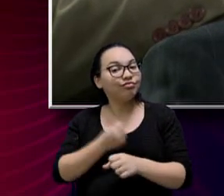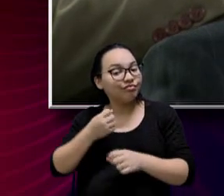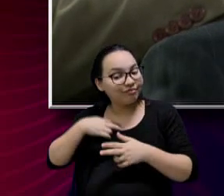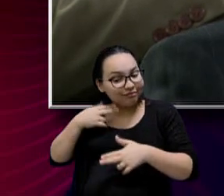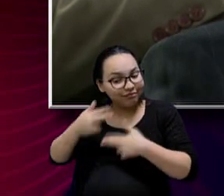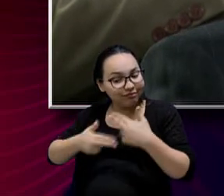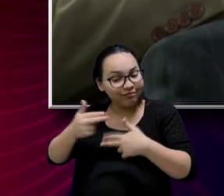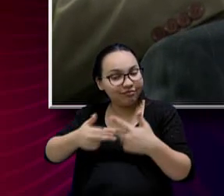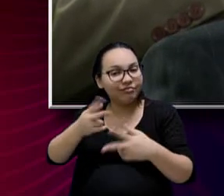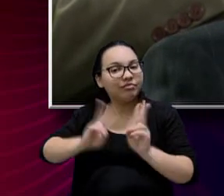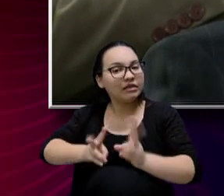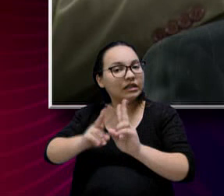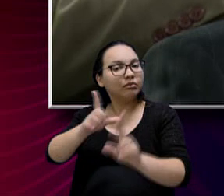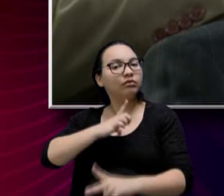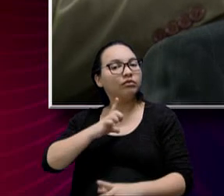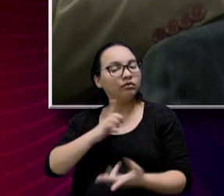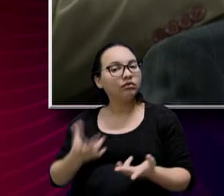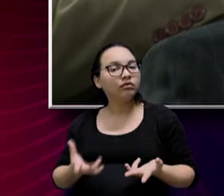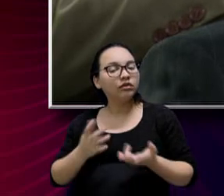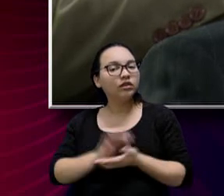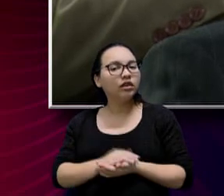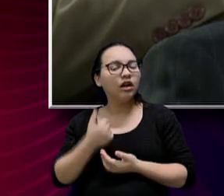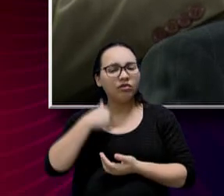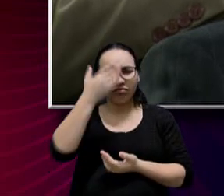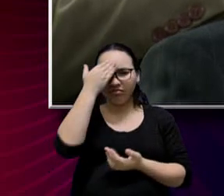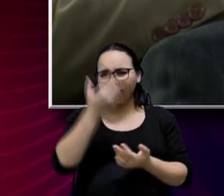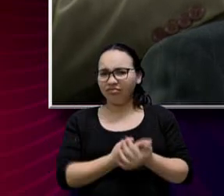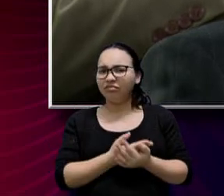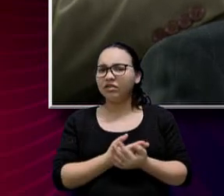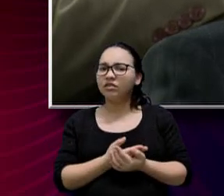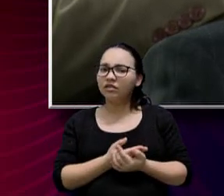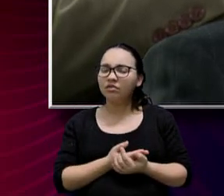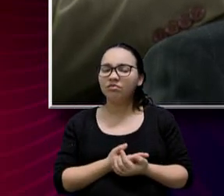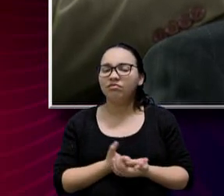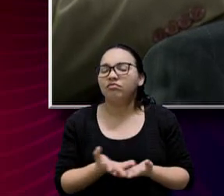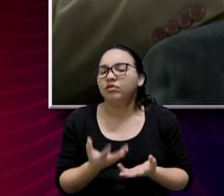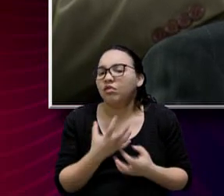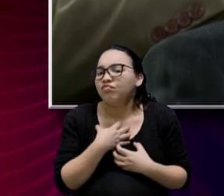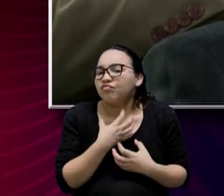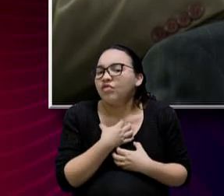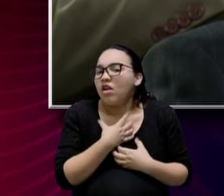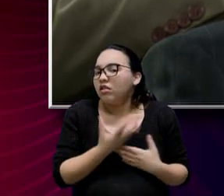eternidade. Acredito que seja uma forma de nos perpetuarmos